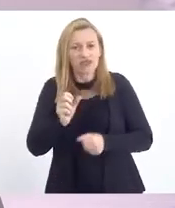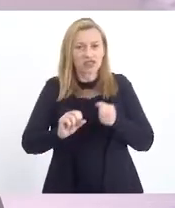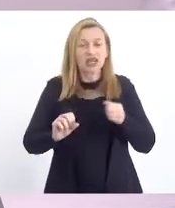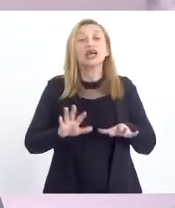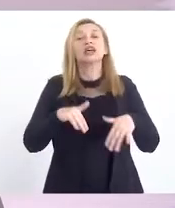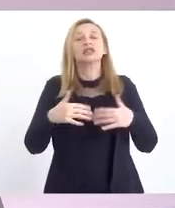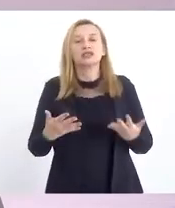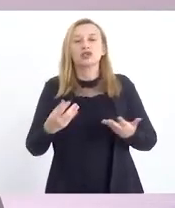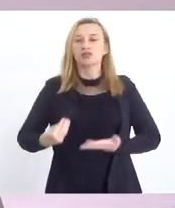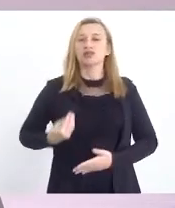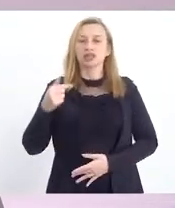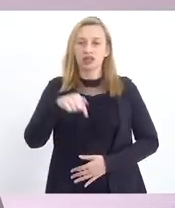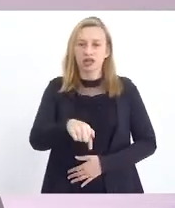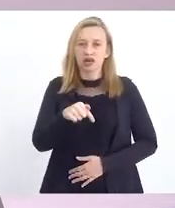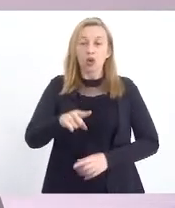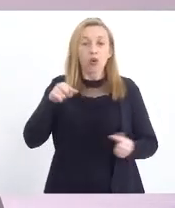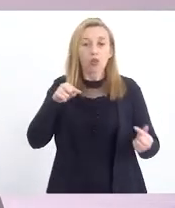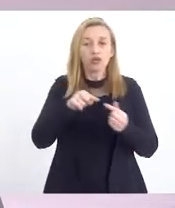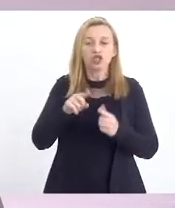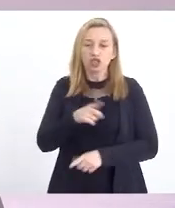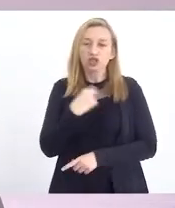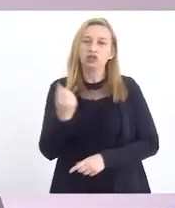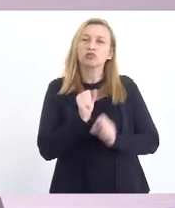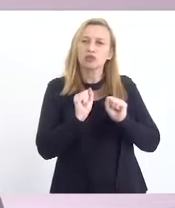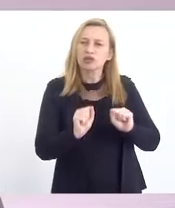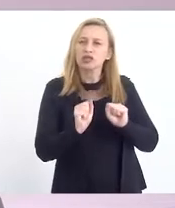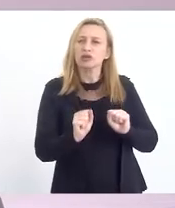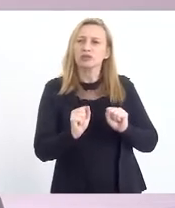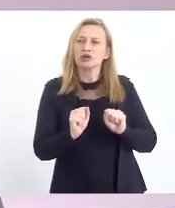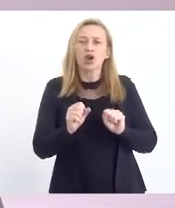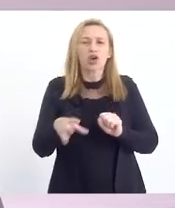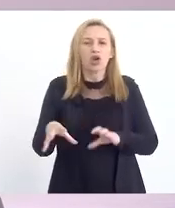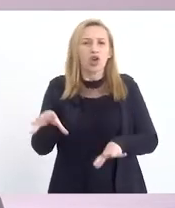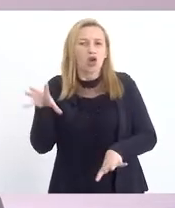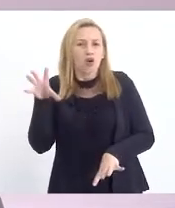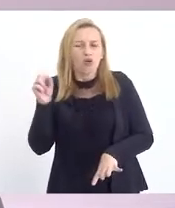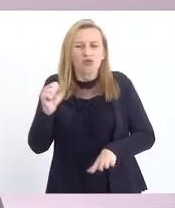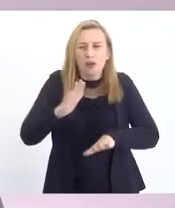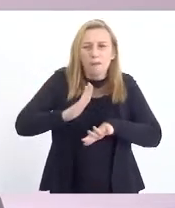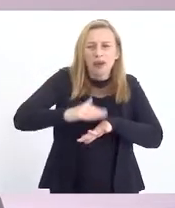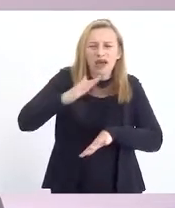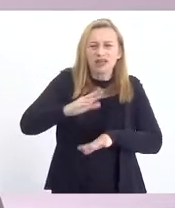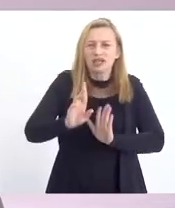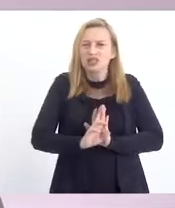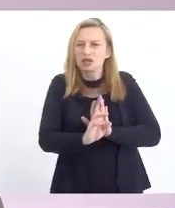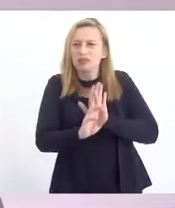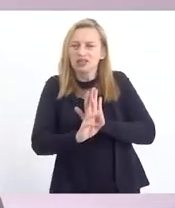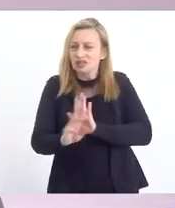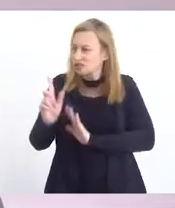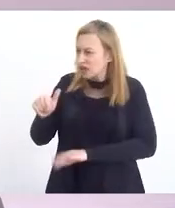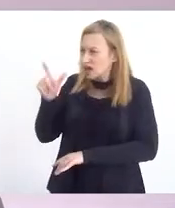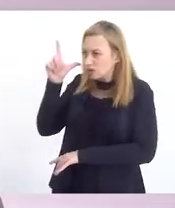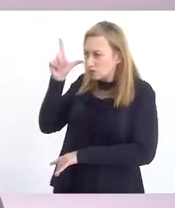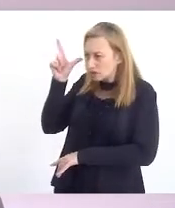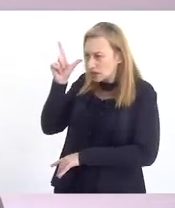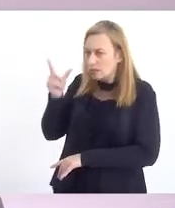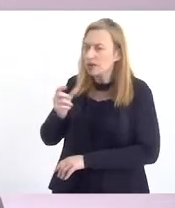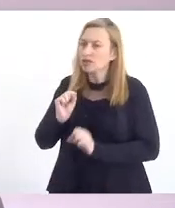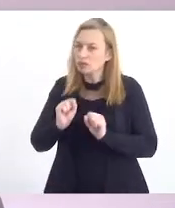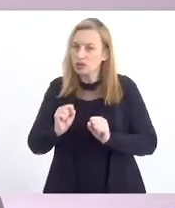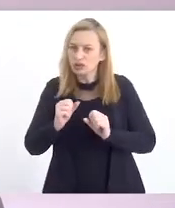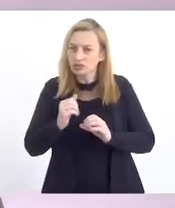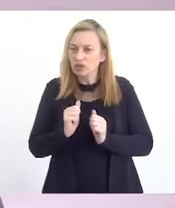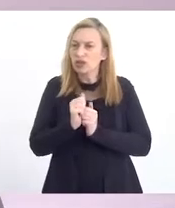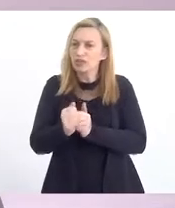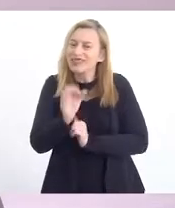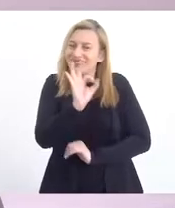isso estamos aqui, e o objetivo é que a gente possa ouvir o máximo possível as representações, não é, Luzinha? Para que a gente saia daqui com encaminhamento,